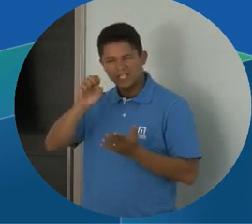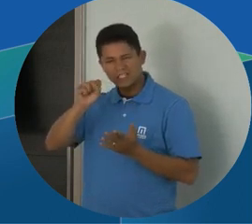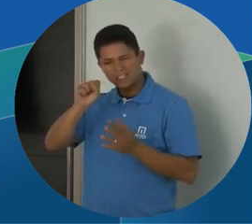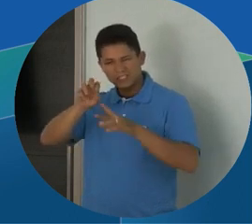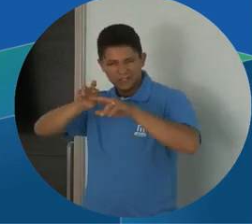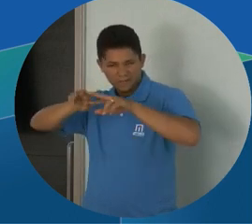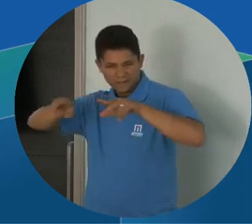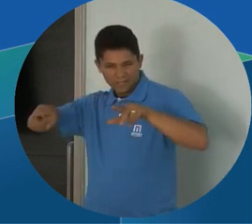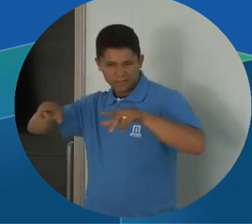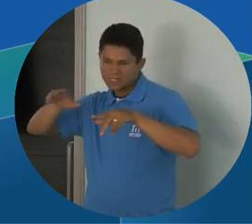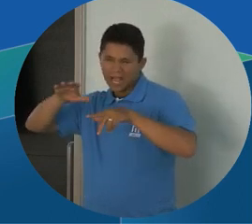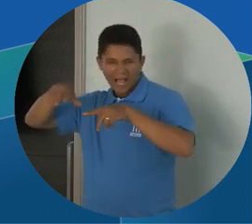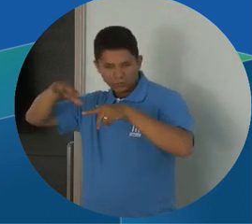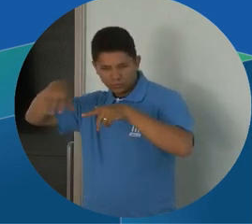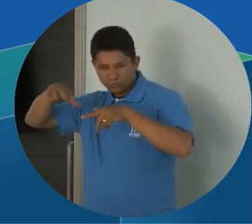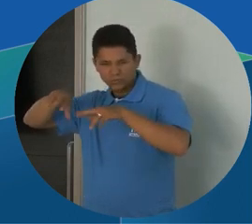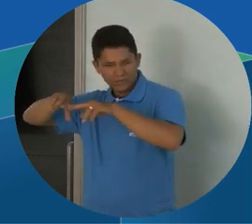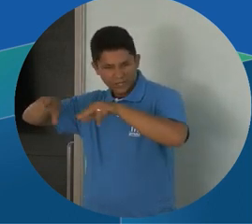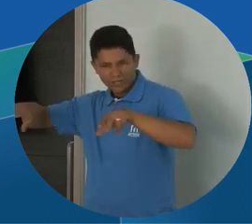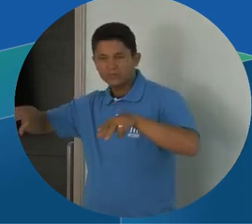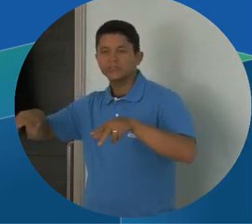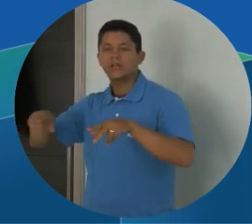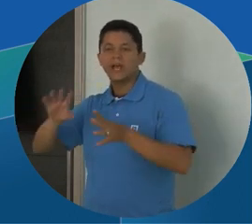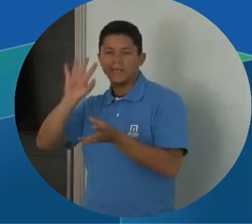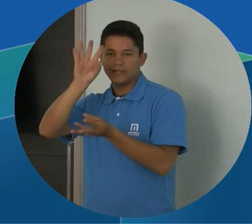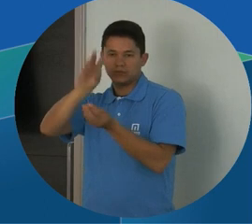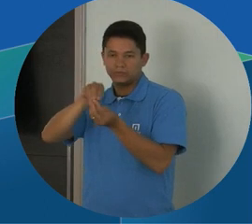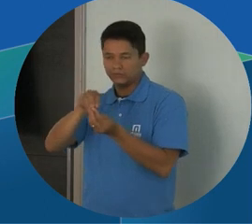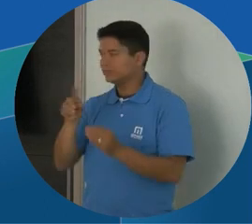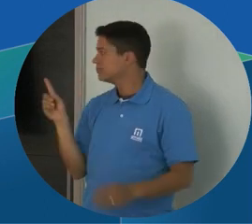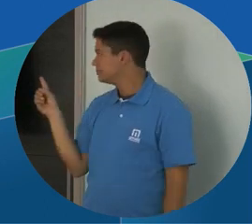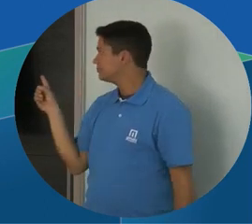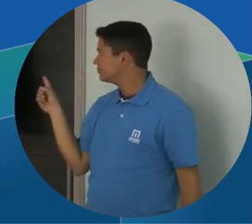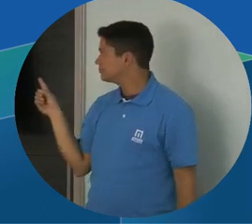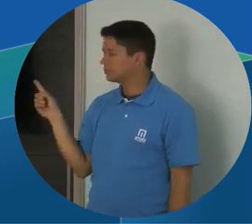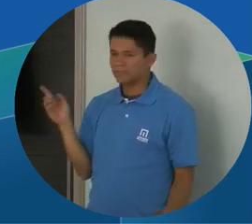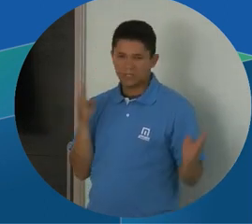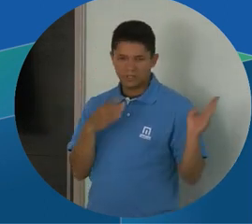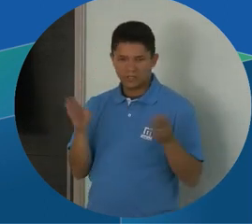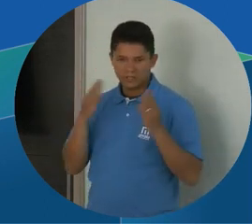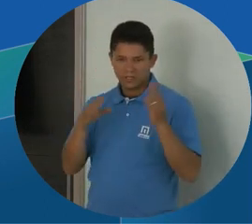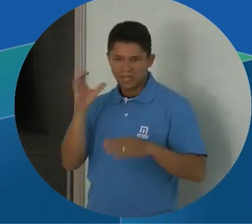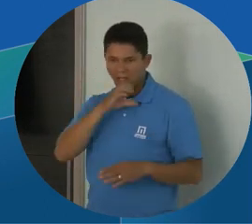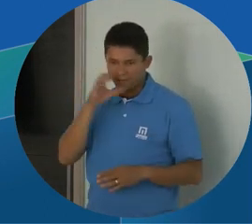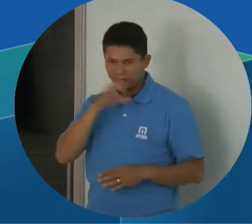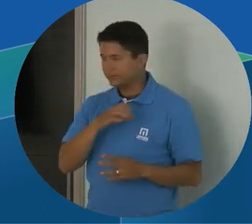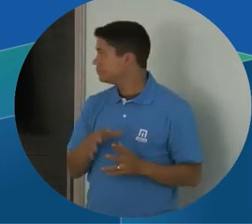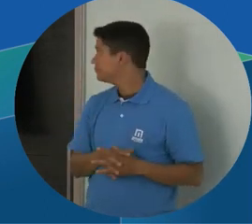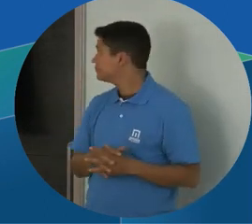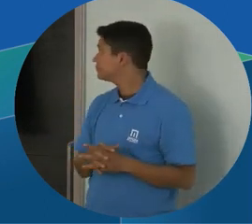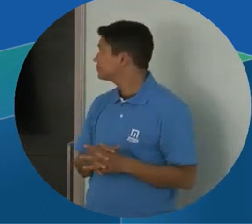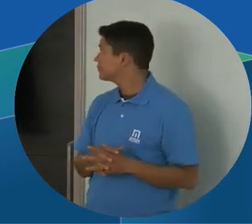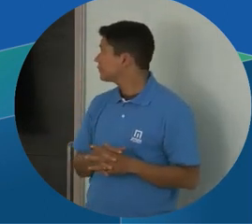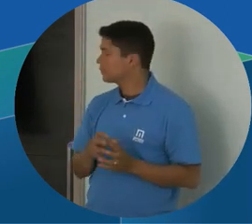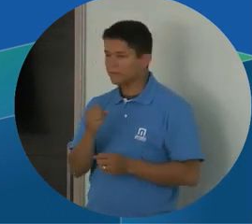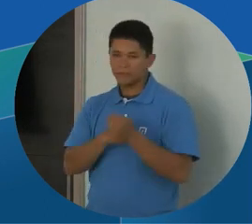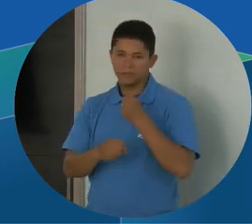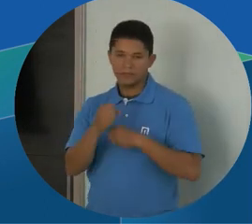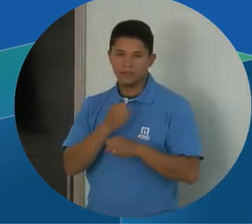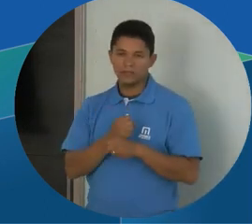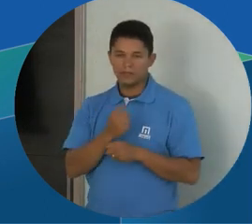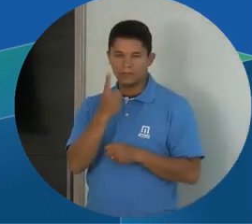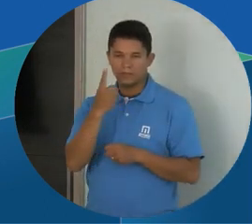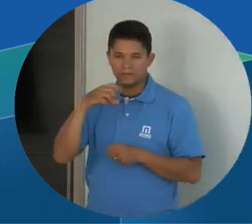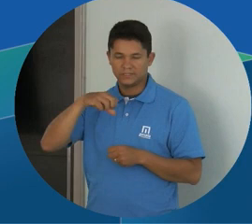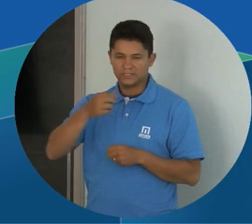mas eu quis dar uma resumida aqui para a gente passar rapidamente pelo histórico. Na década de 60 surge